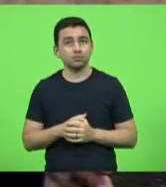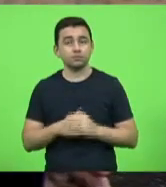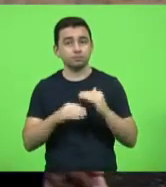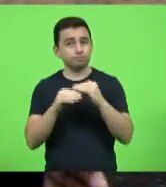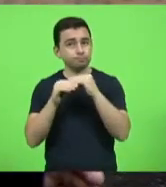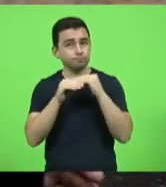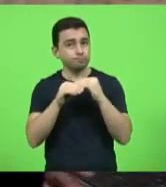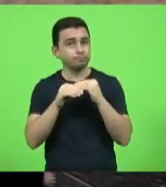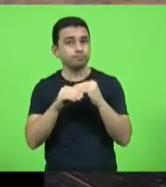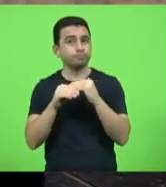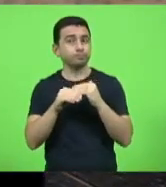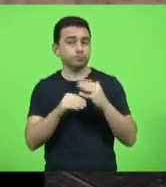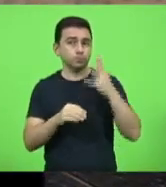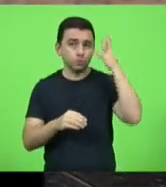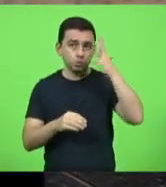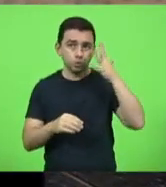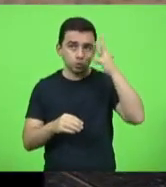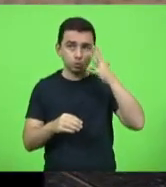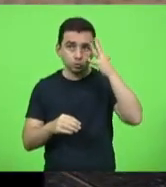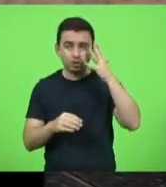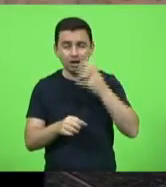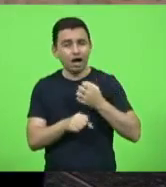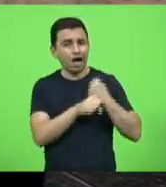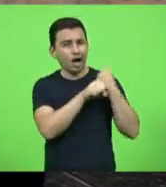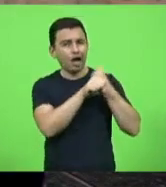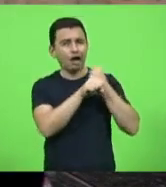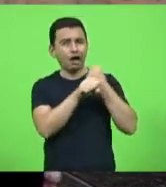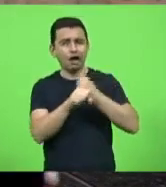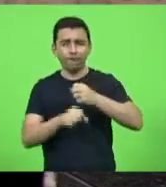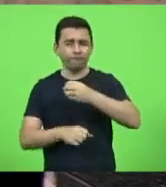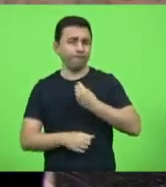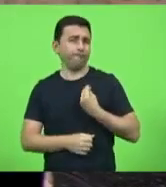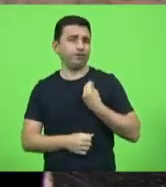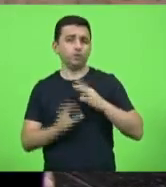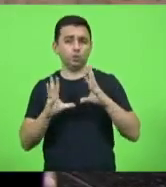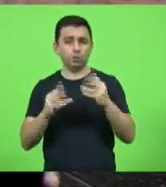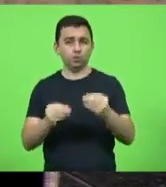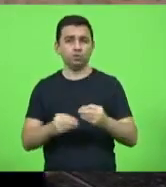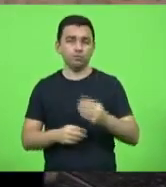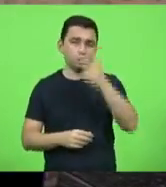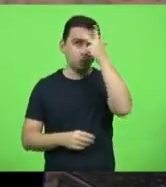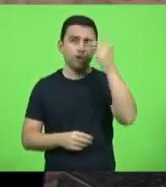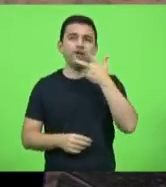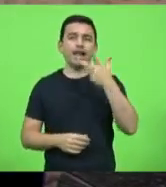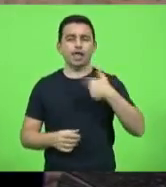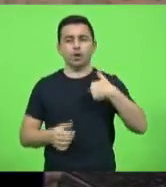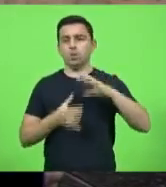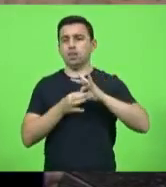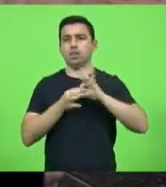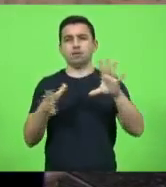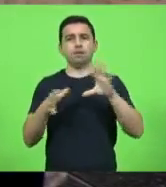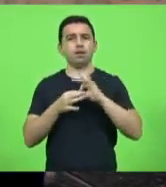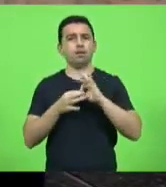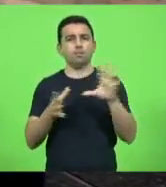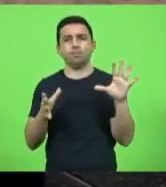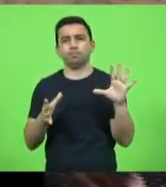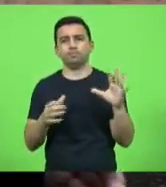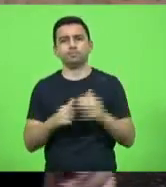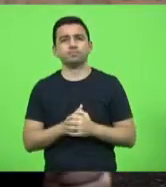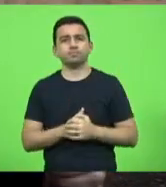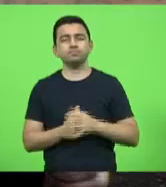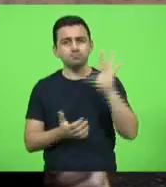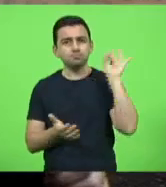o discurso que ele fez a vida inteira. A pessoa que se identifica, olha, eu sou liberal, eu